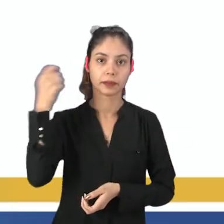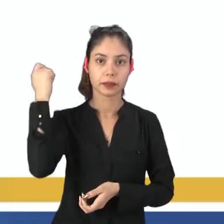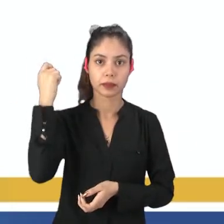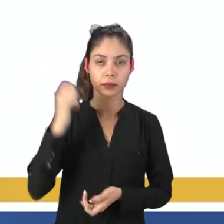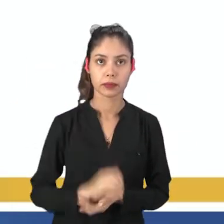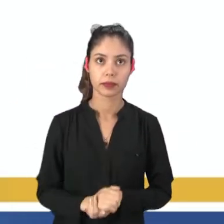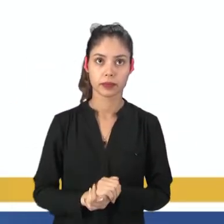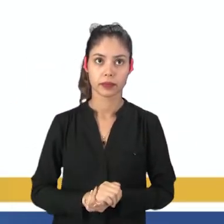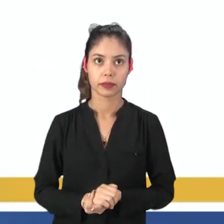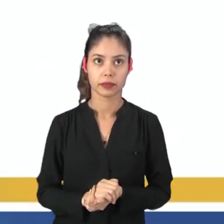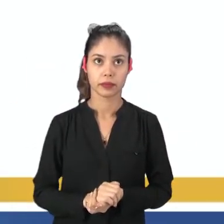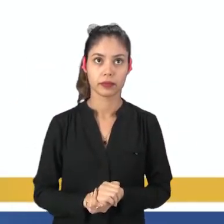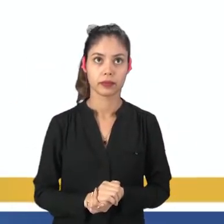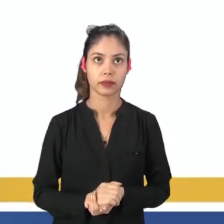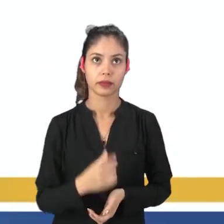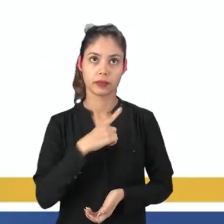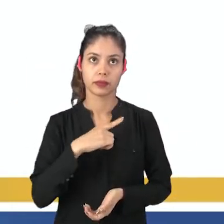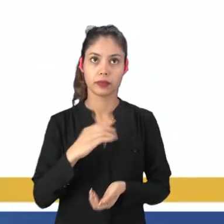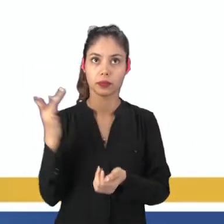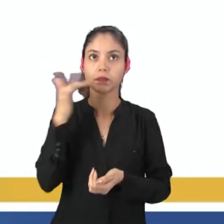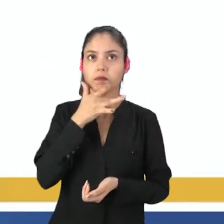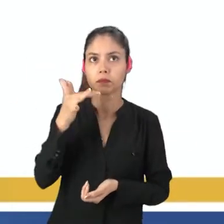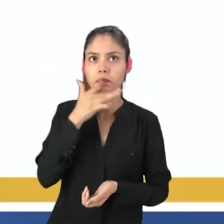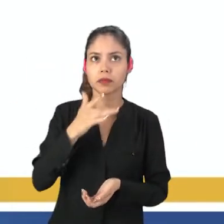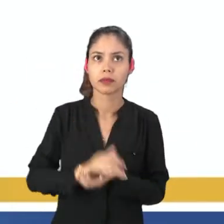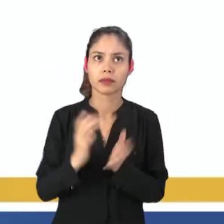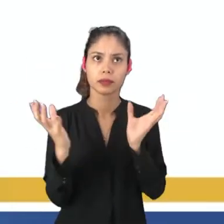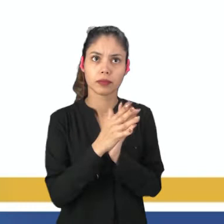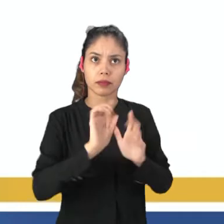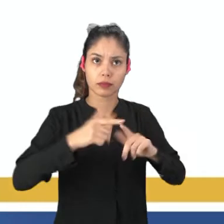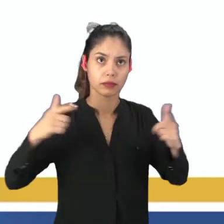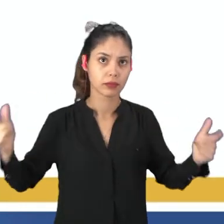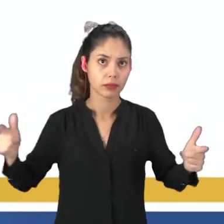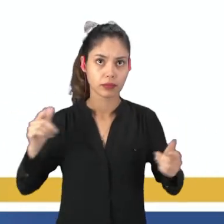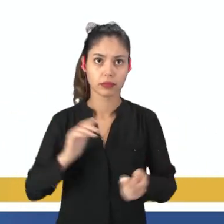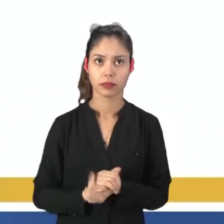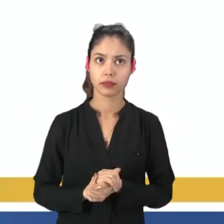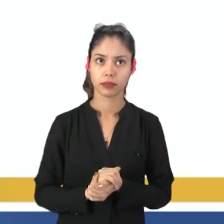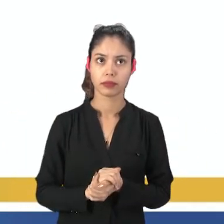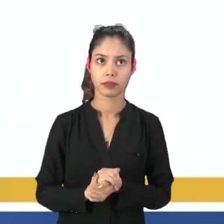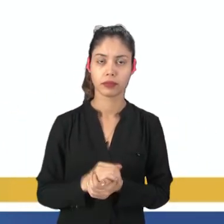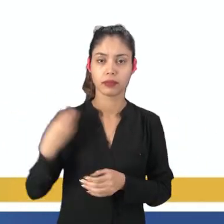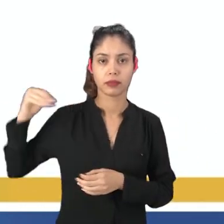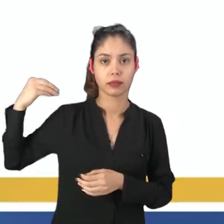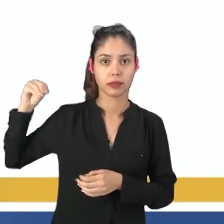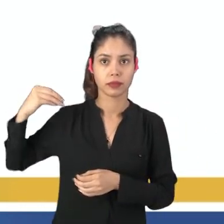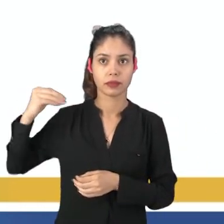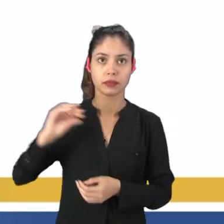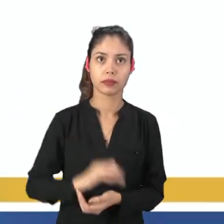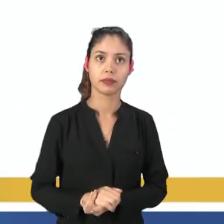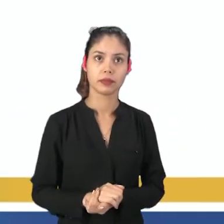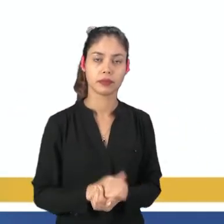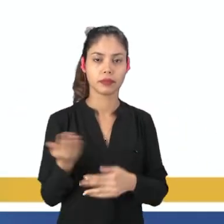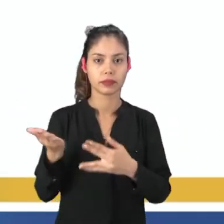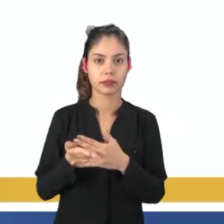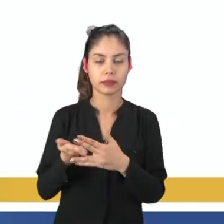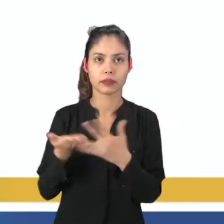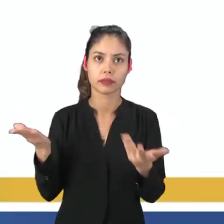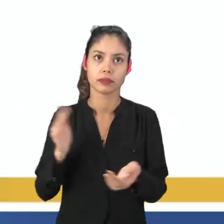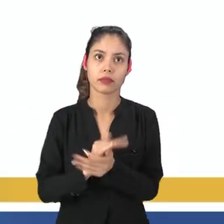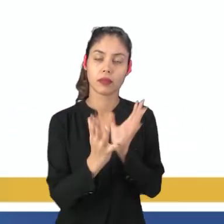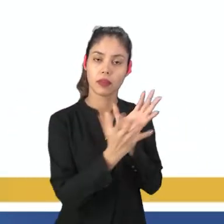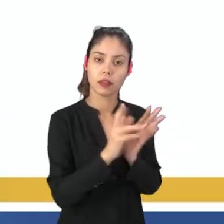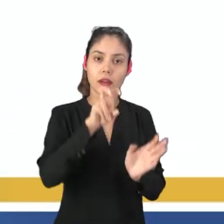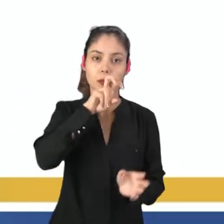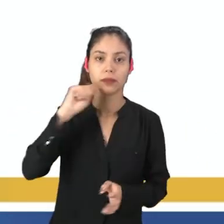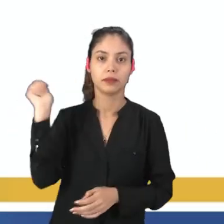Tem mais biscoito gostoso. A turma aumentou. Recreio Tostines, Turma da Mônica. Novamente